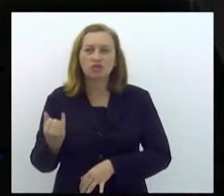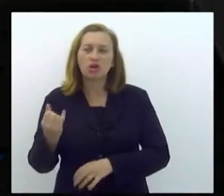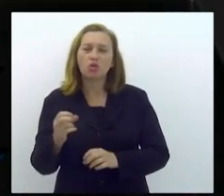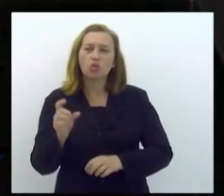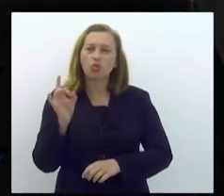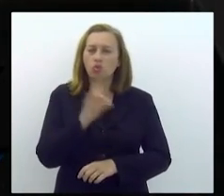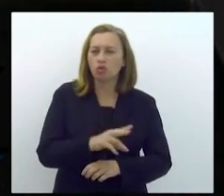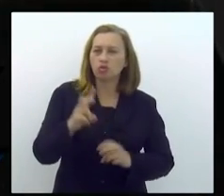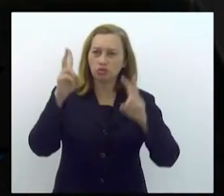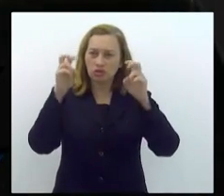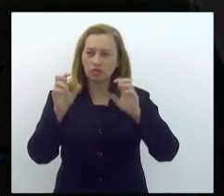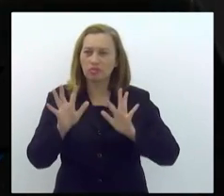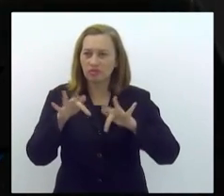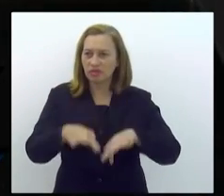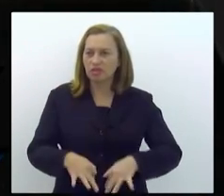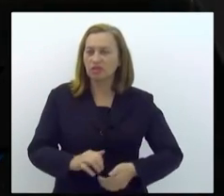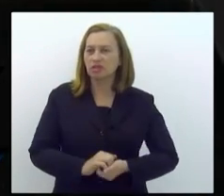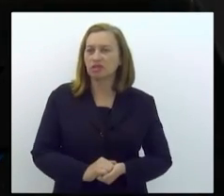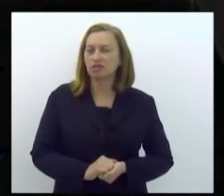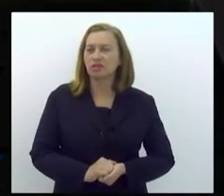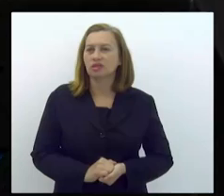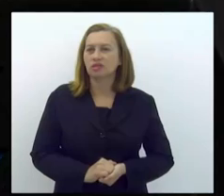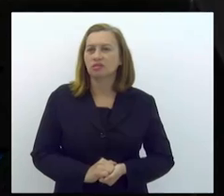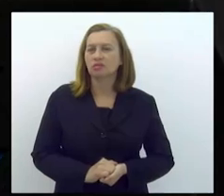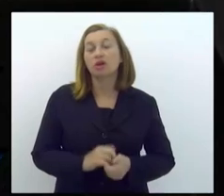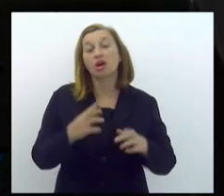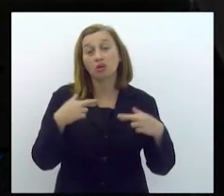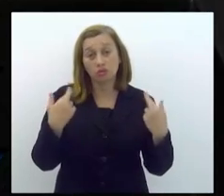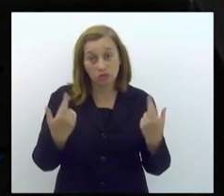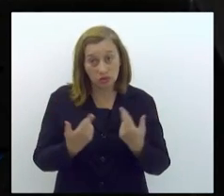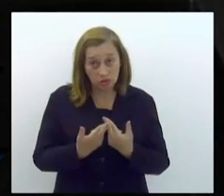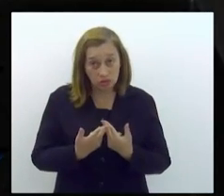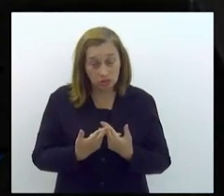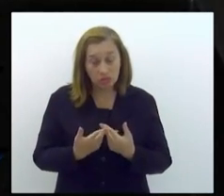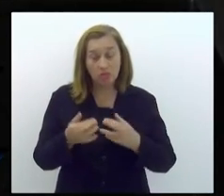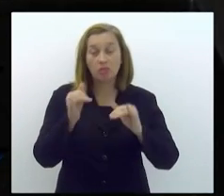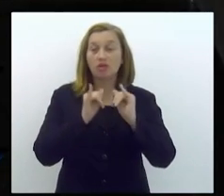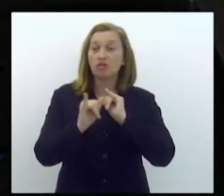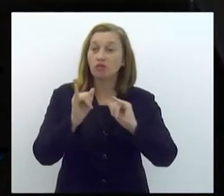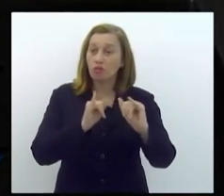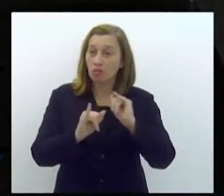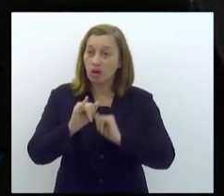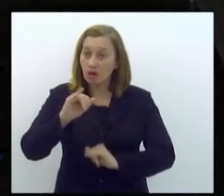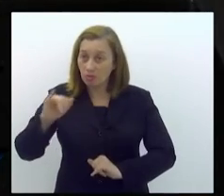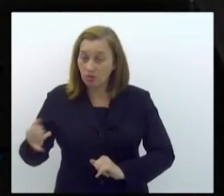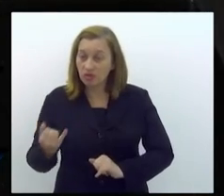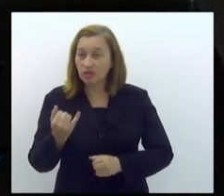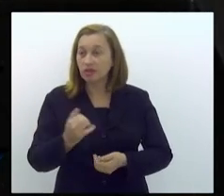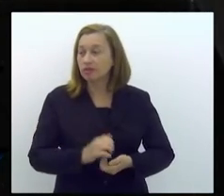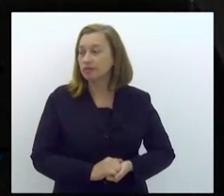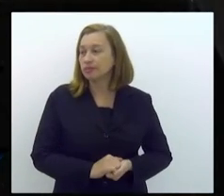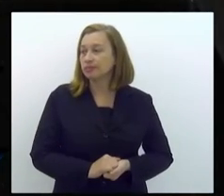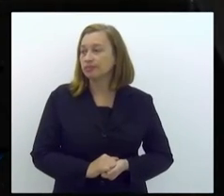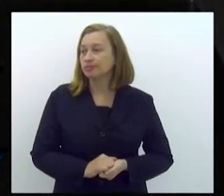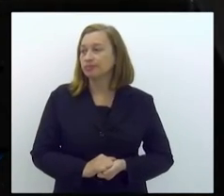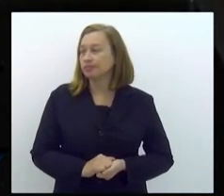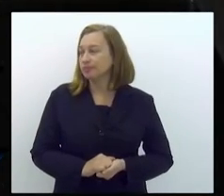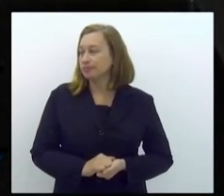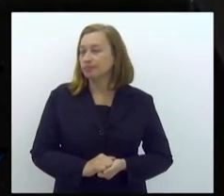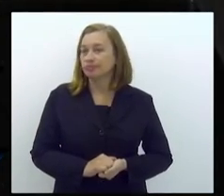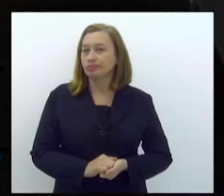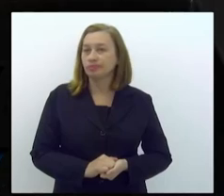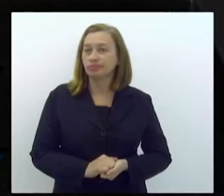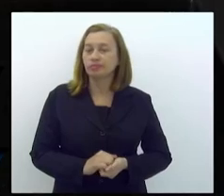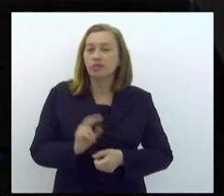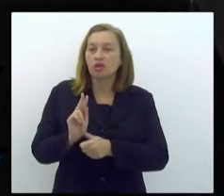para concluir que é a reunião aproveitar para informar da reunião que tivemos